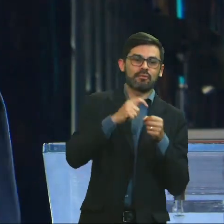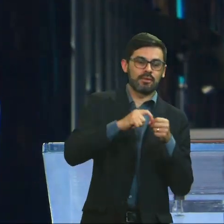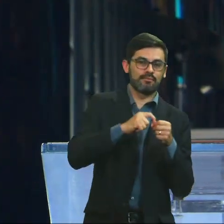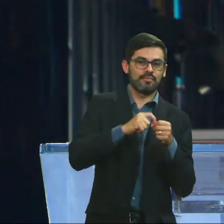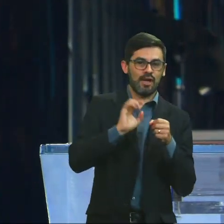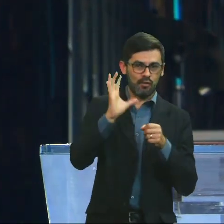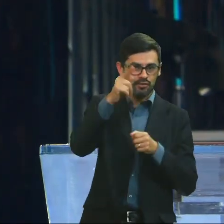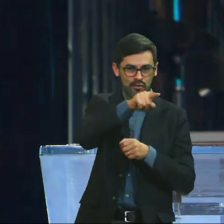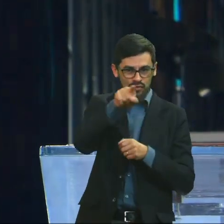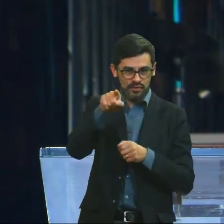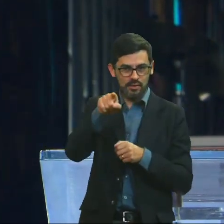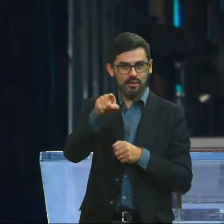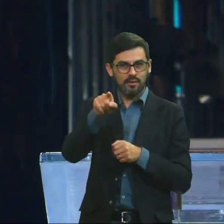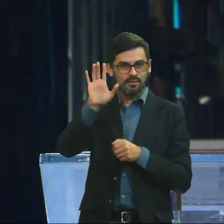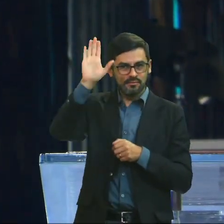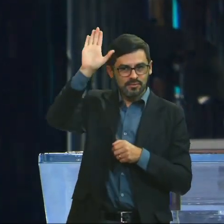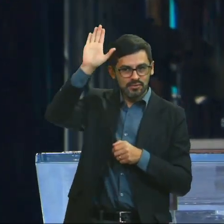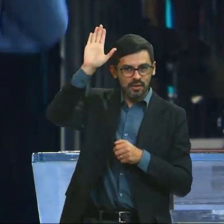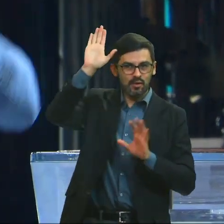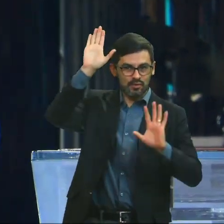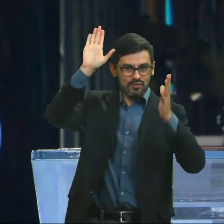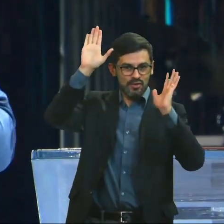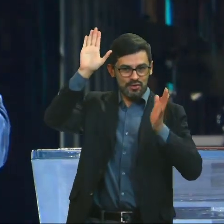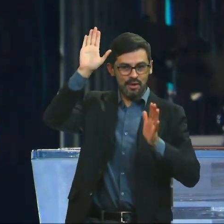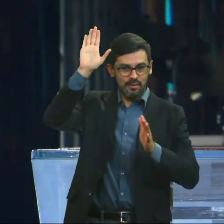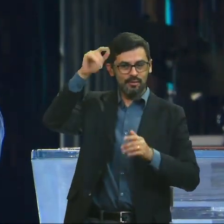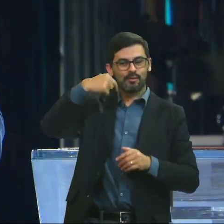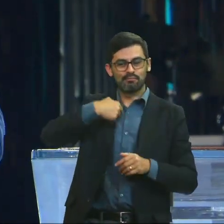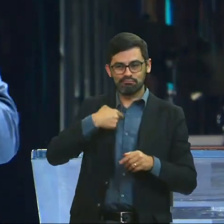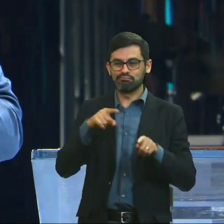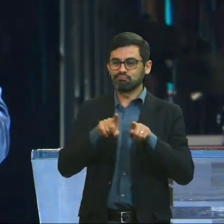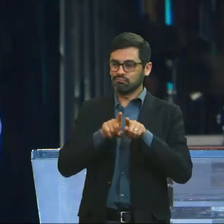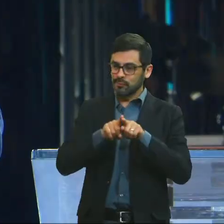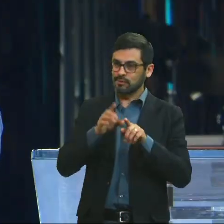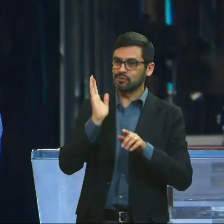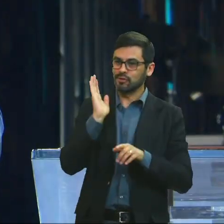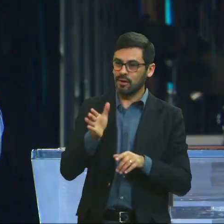comigo? Levanta a mão, se tem mais... me senti melhor agora.